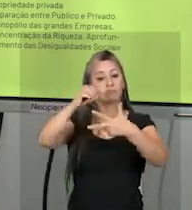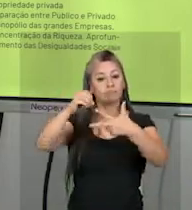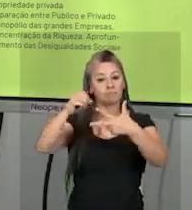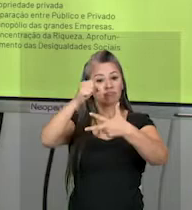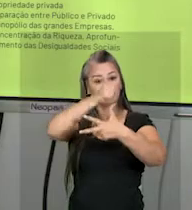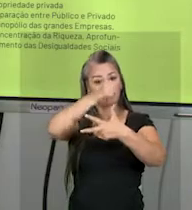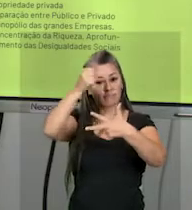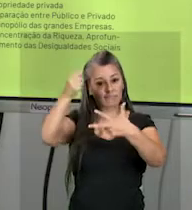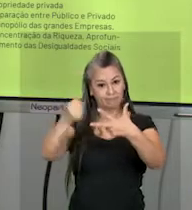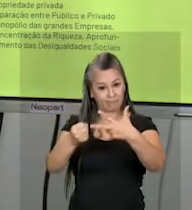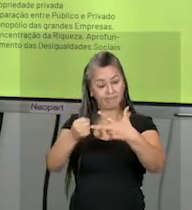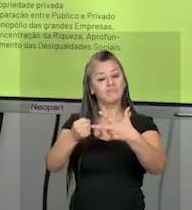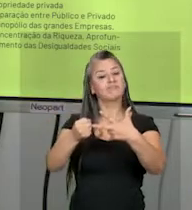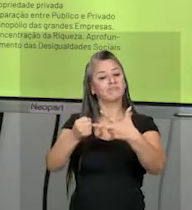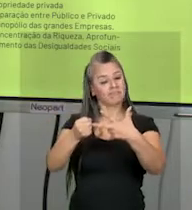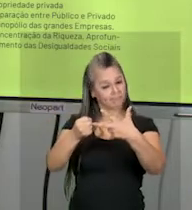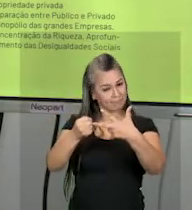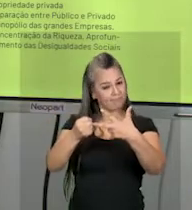e judiciário,